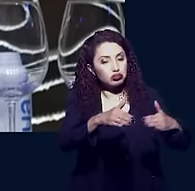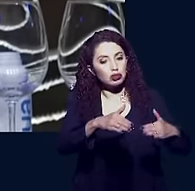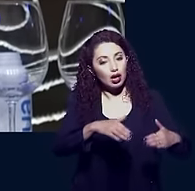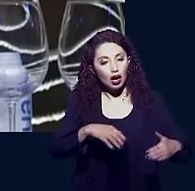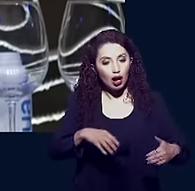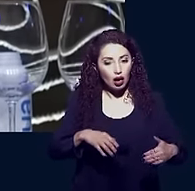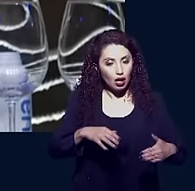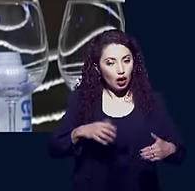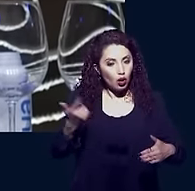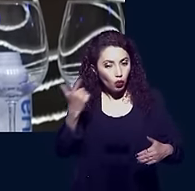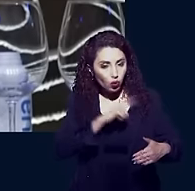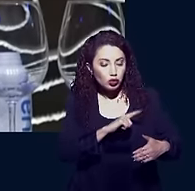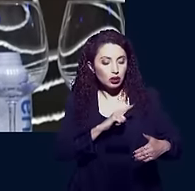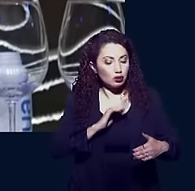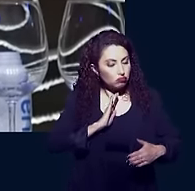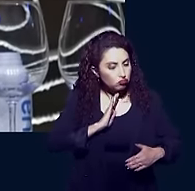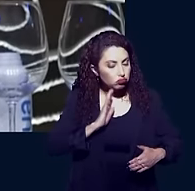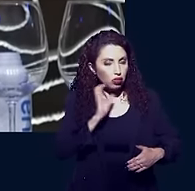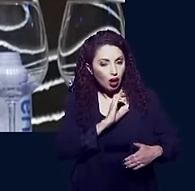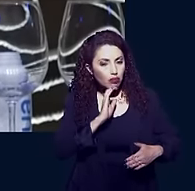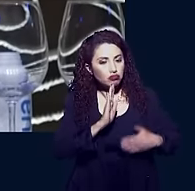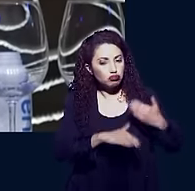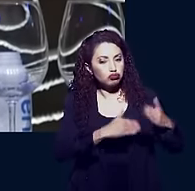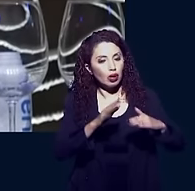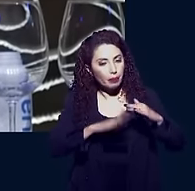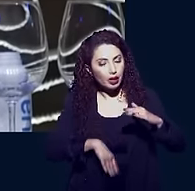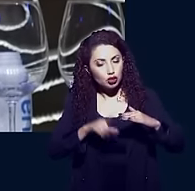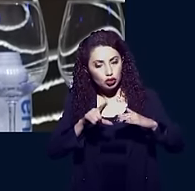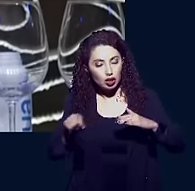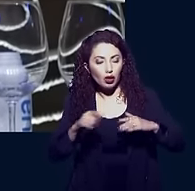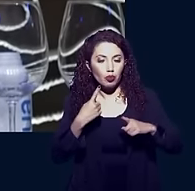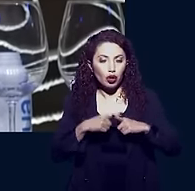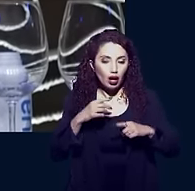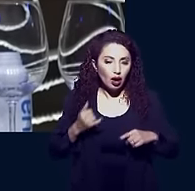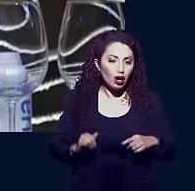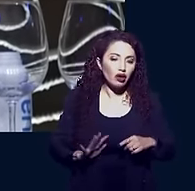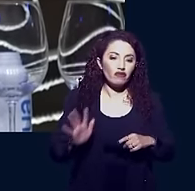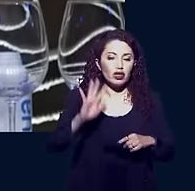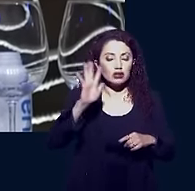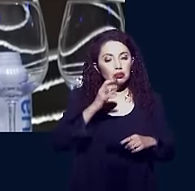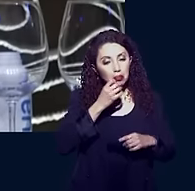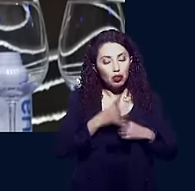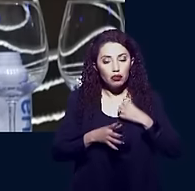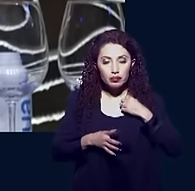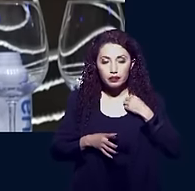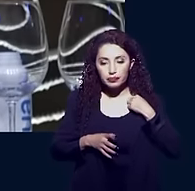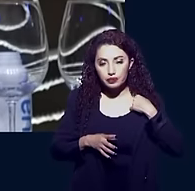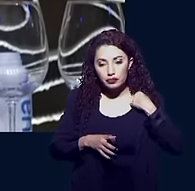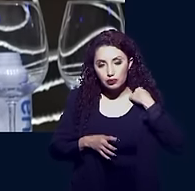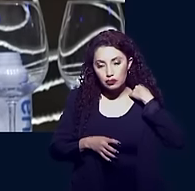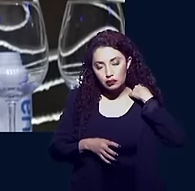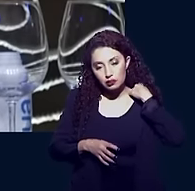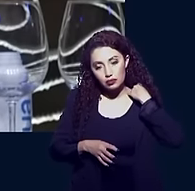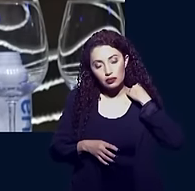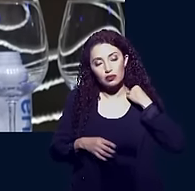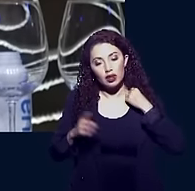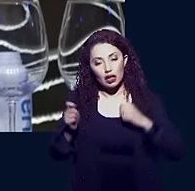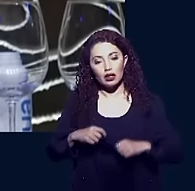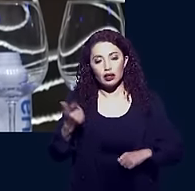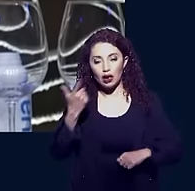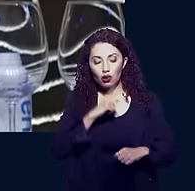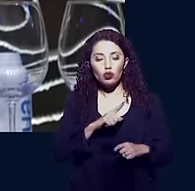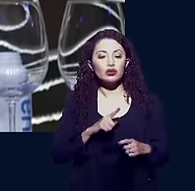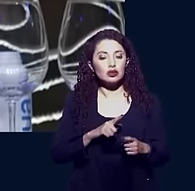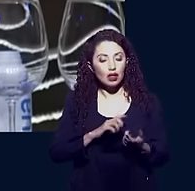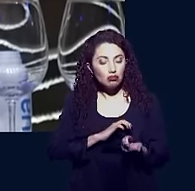o ciclo e muito rapidamente abaixo de 10 provavelmente vai ser porque a inflação corrente tá muito boa eh e aí a gente monetiza desse